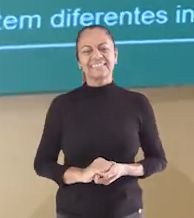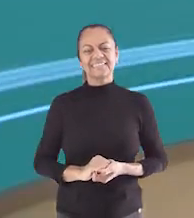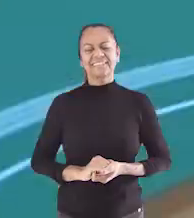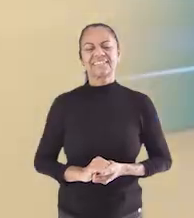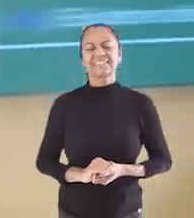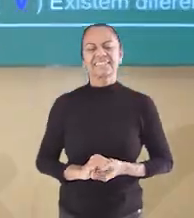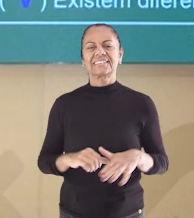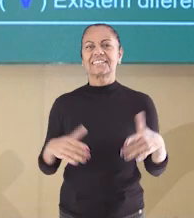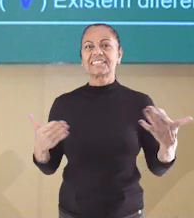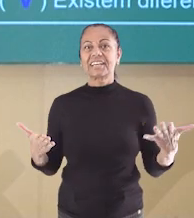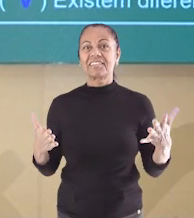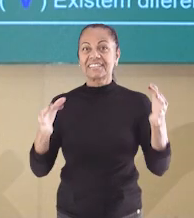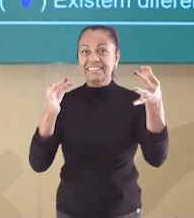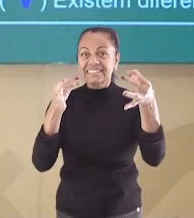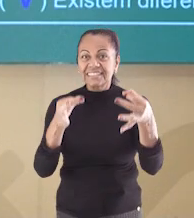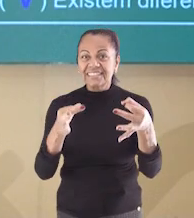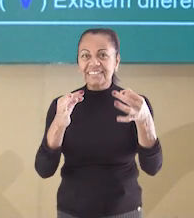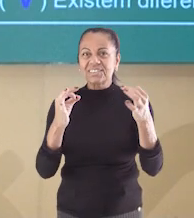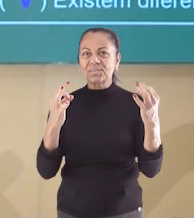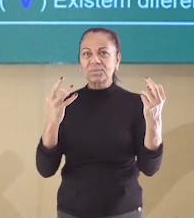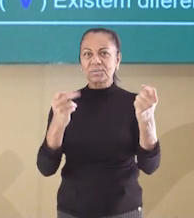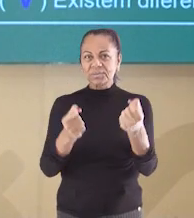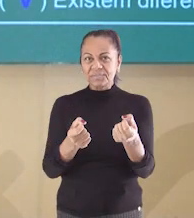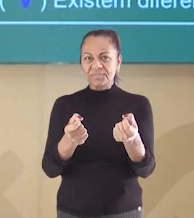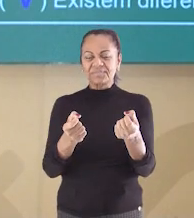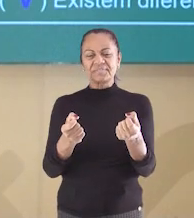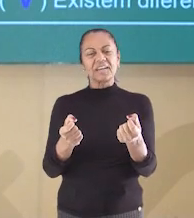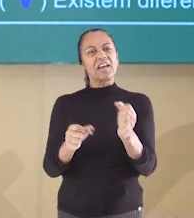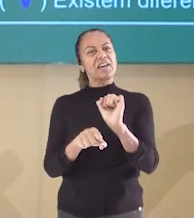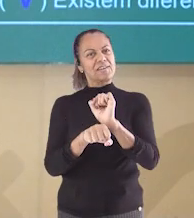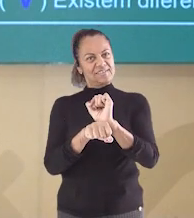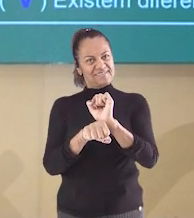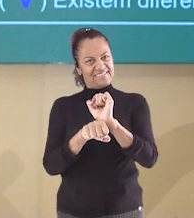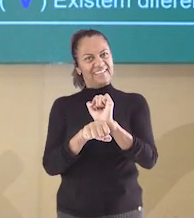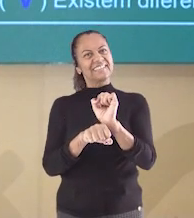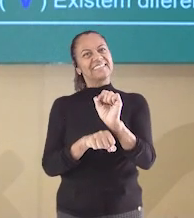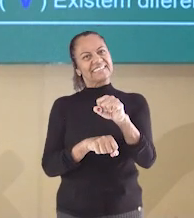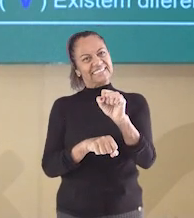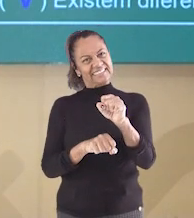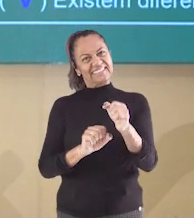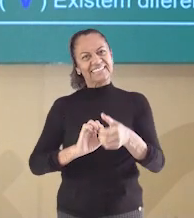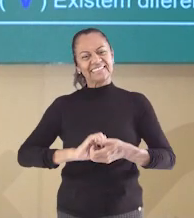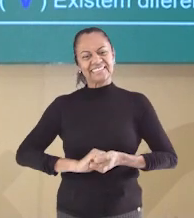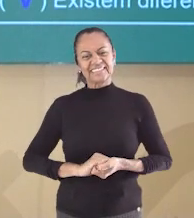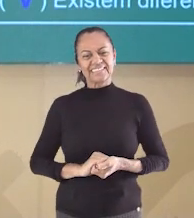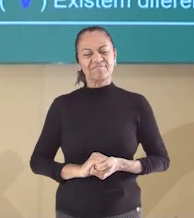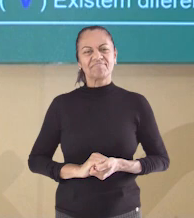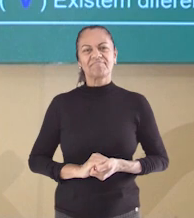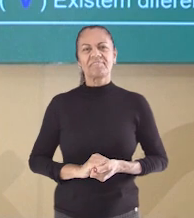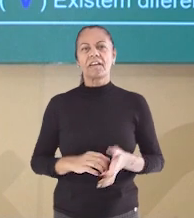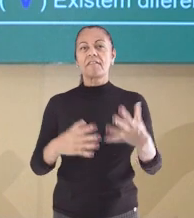acontecem. Como foi? Acertou tudo? Gabaritou? Eu espero que sim.